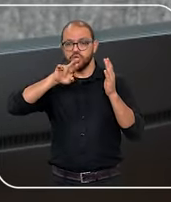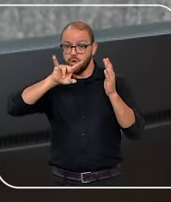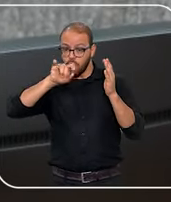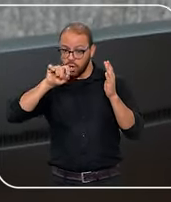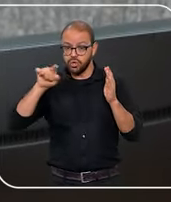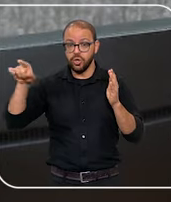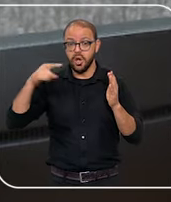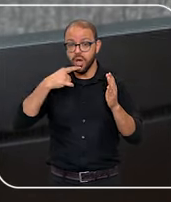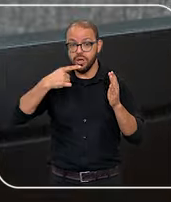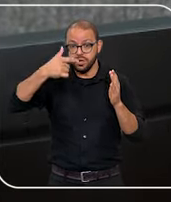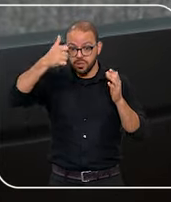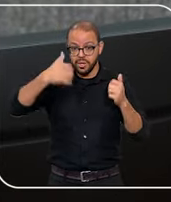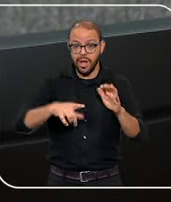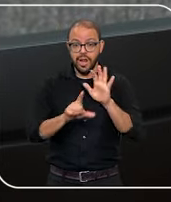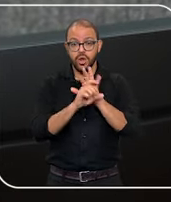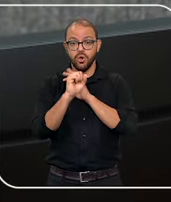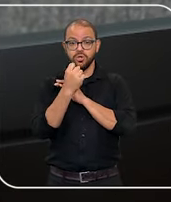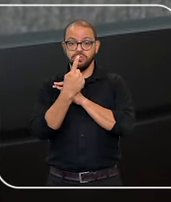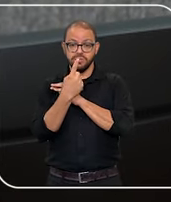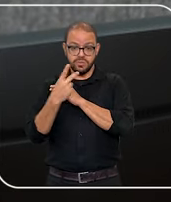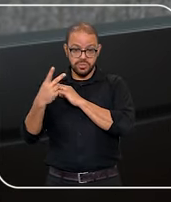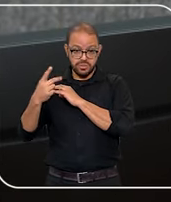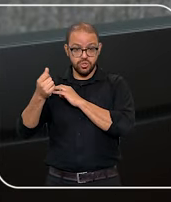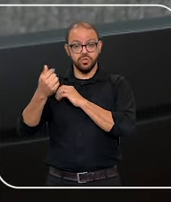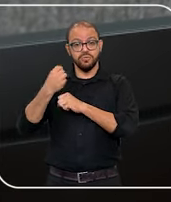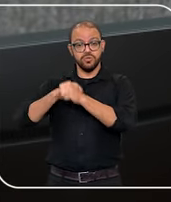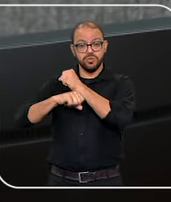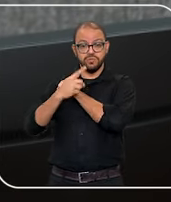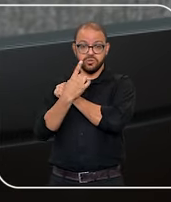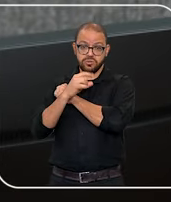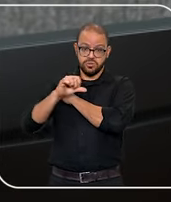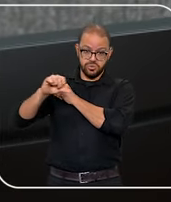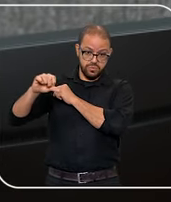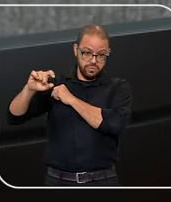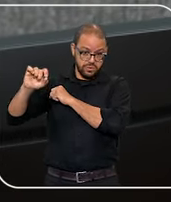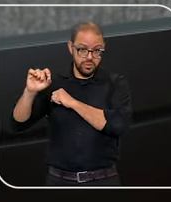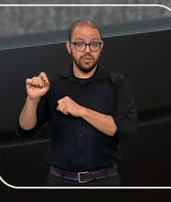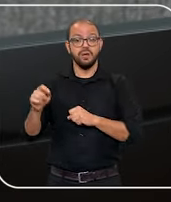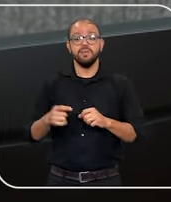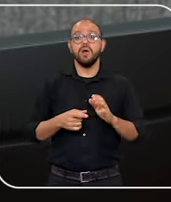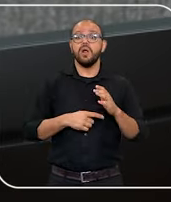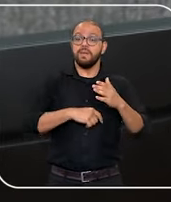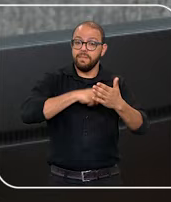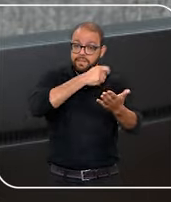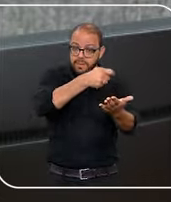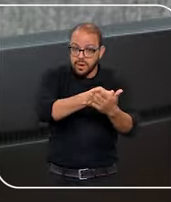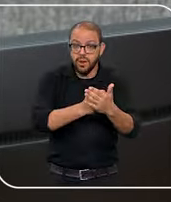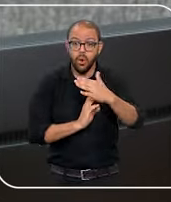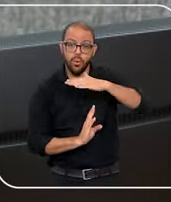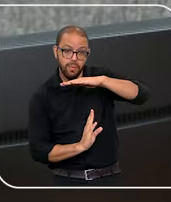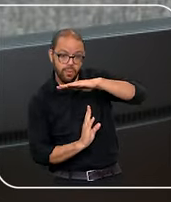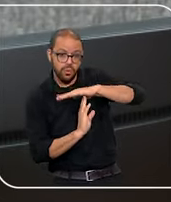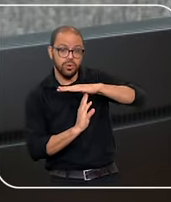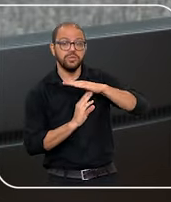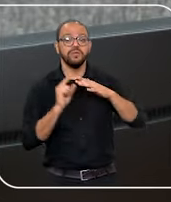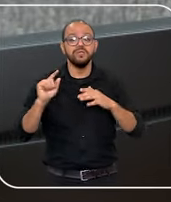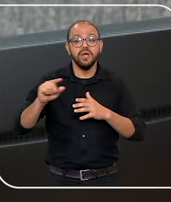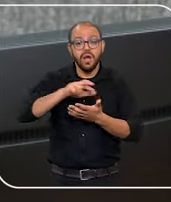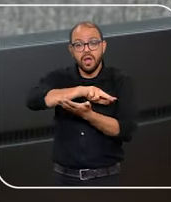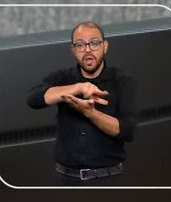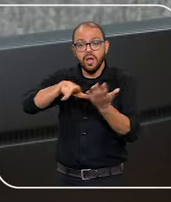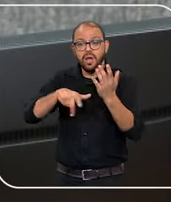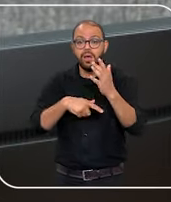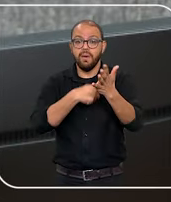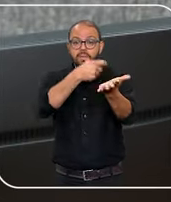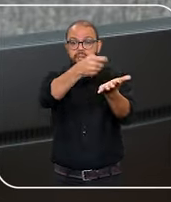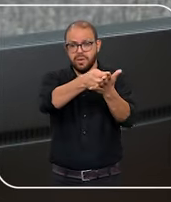Teodoro Silva Santos, ressaltou que a Lei 8.112, de 1990, prevê que os adicionais podem ser suspensos se